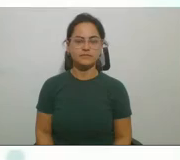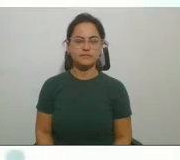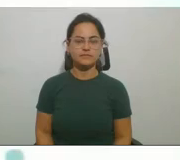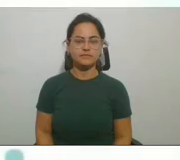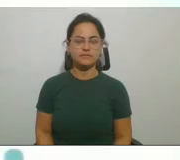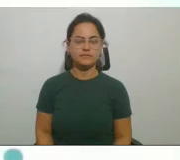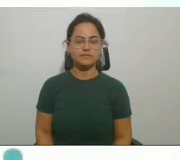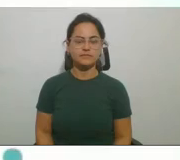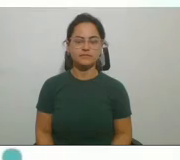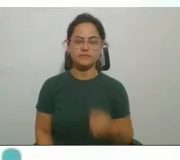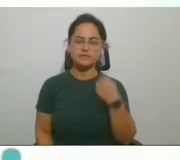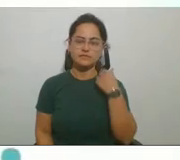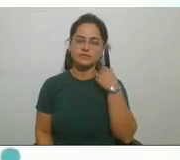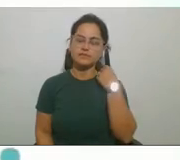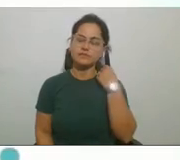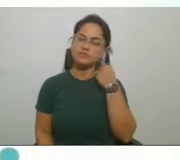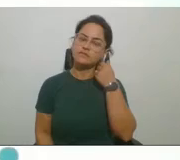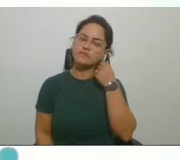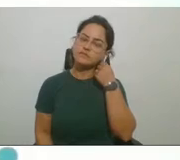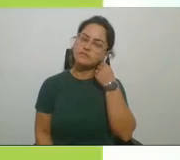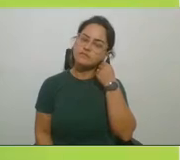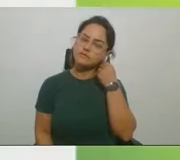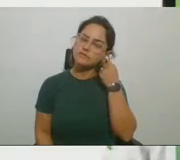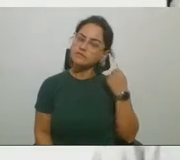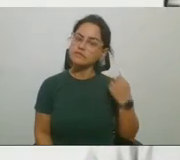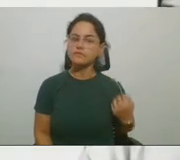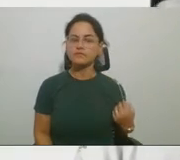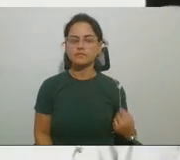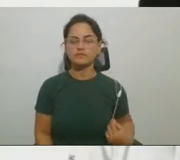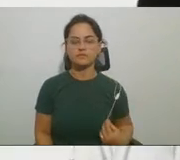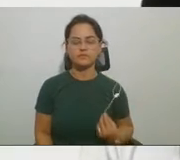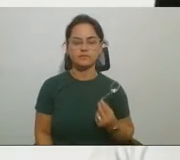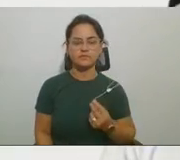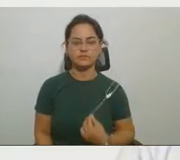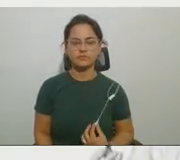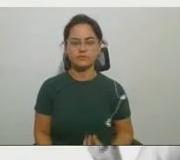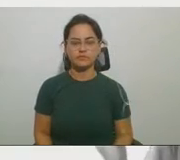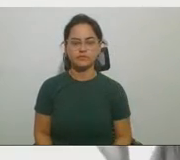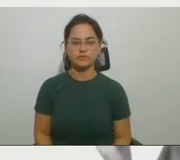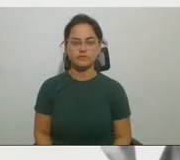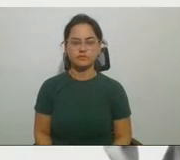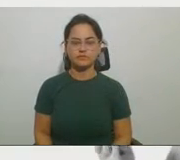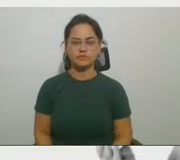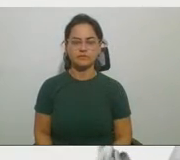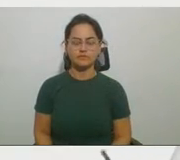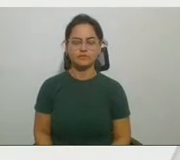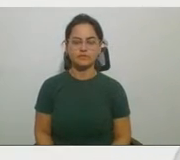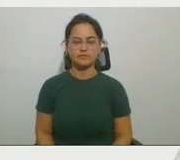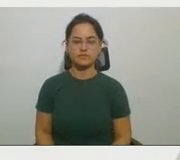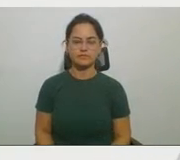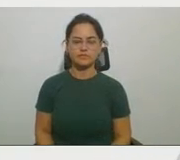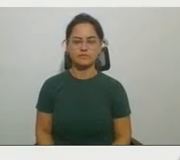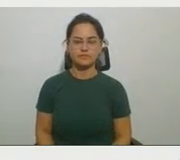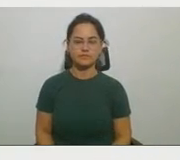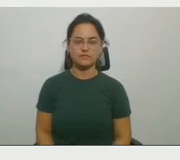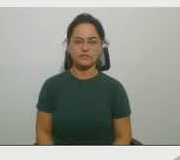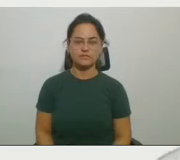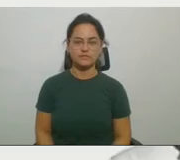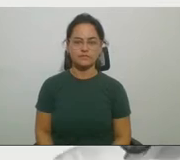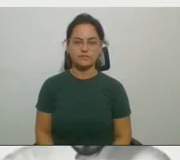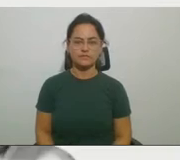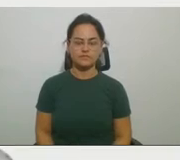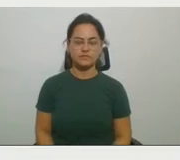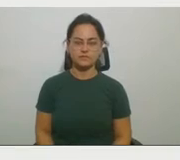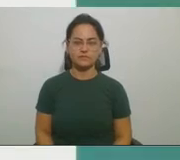fazemos impacta na vida uns dos outros. Isso valoriza uma das coisas que mais nos faz humanos, o trabalho